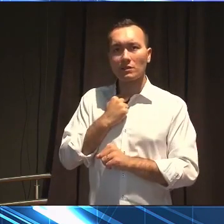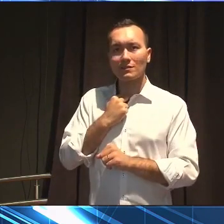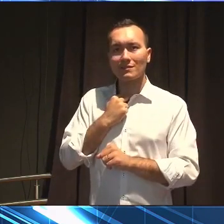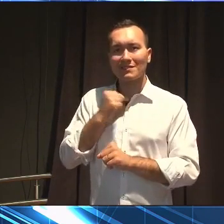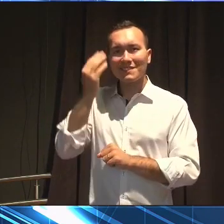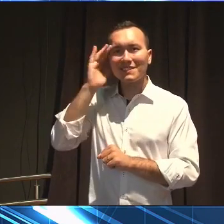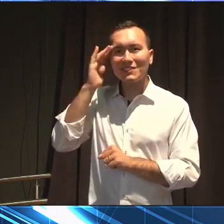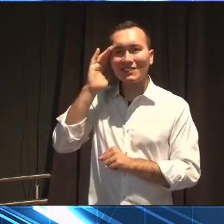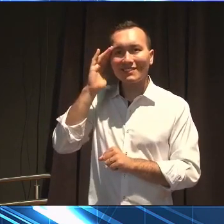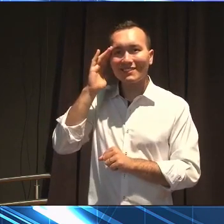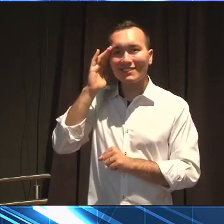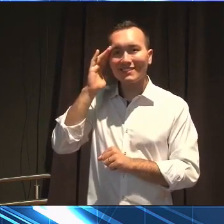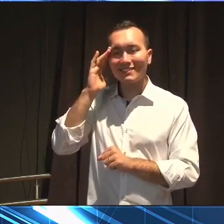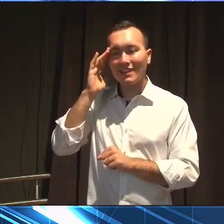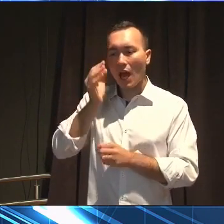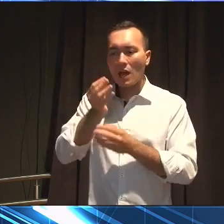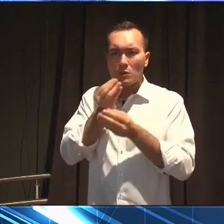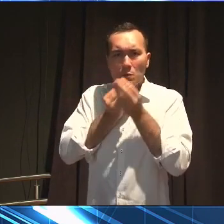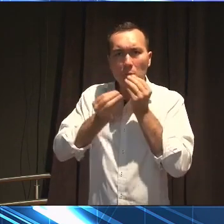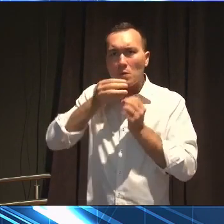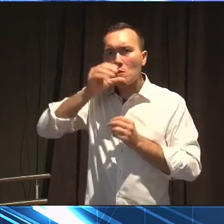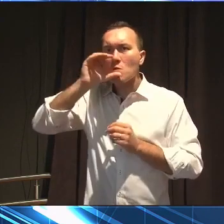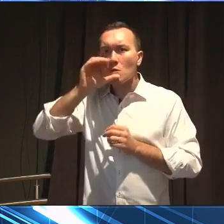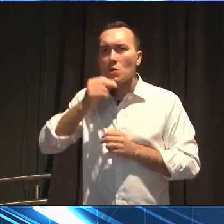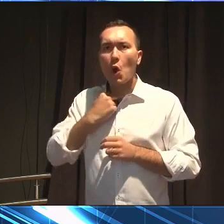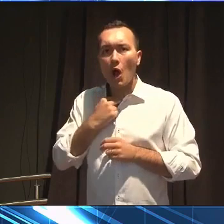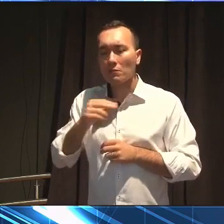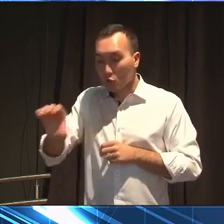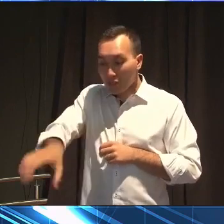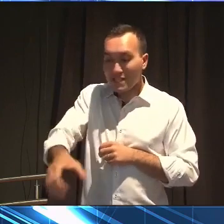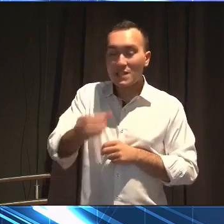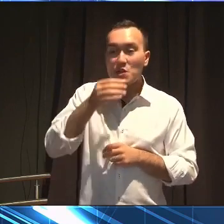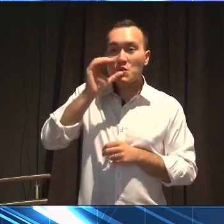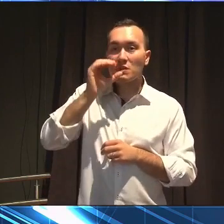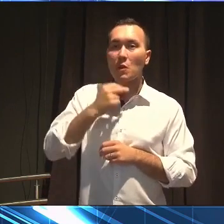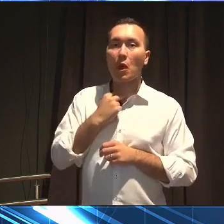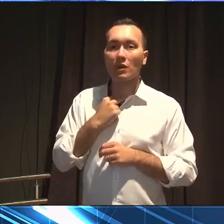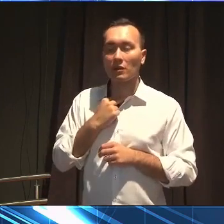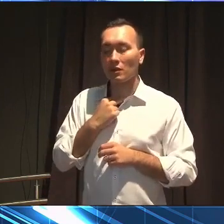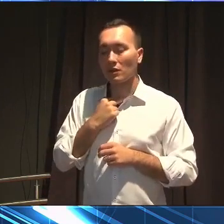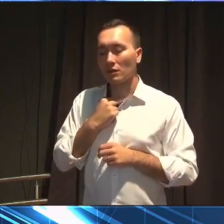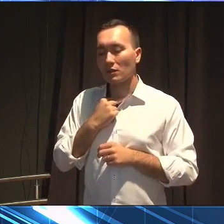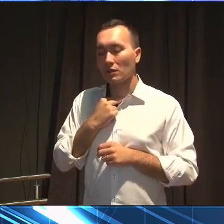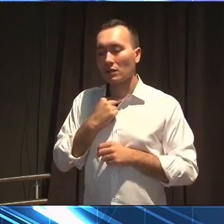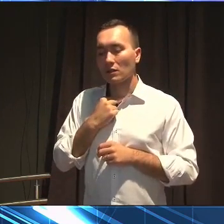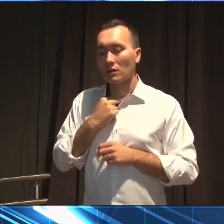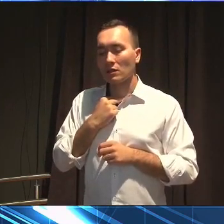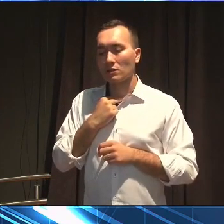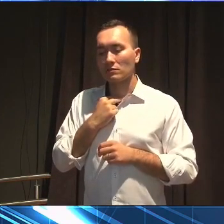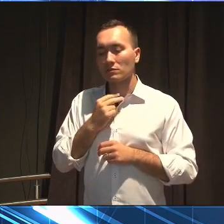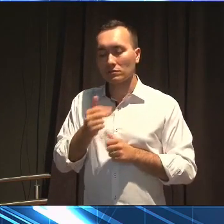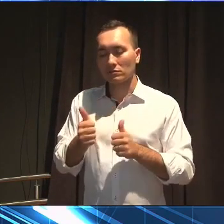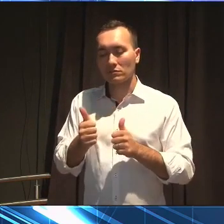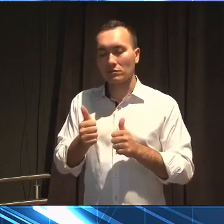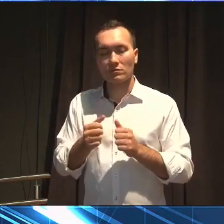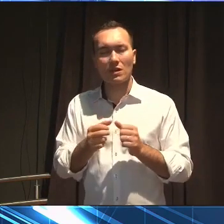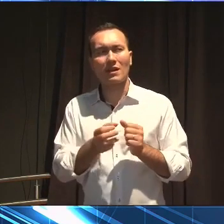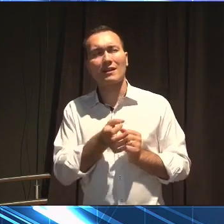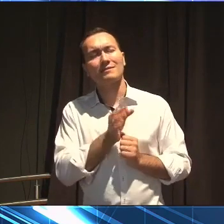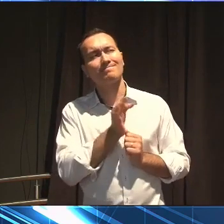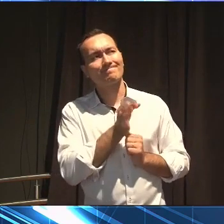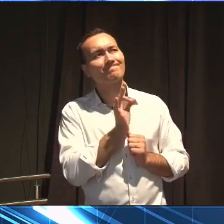nuvem de palavras que a gente criou aqui, a gente conseguiu perceber que existem milhares de compreensão sobre o que que é e que vocês conseguem ter